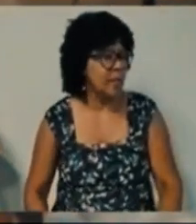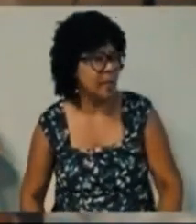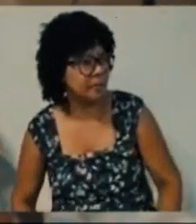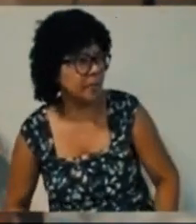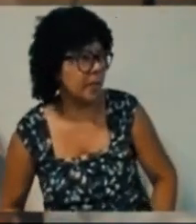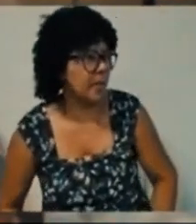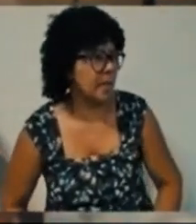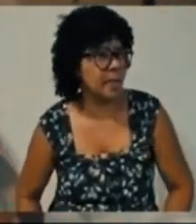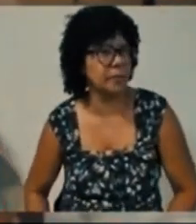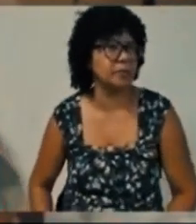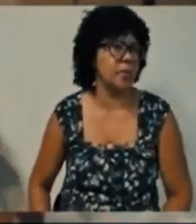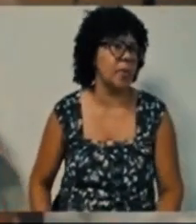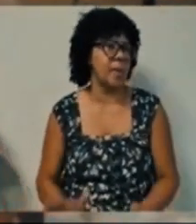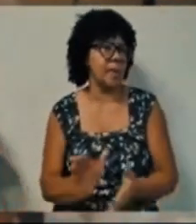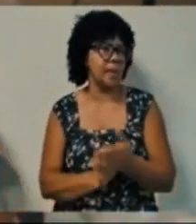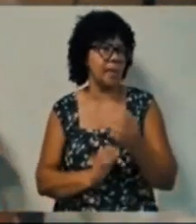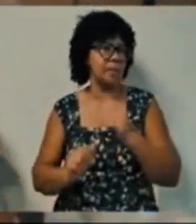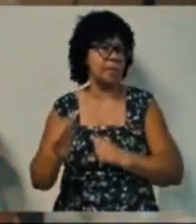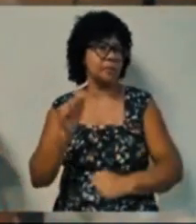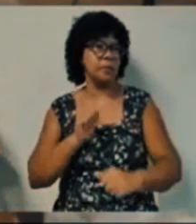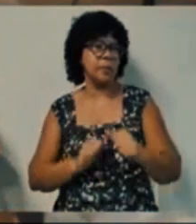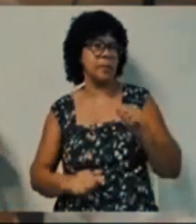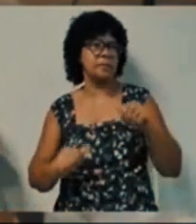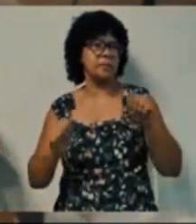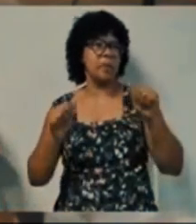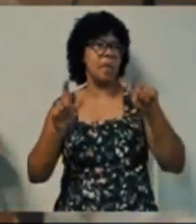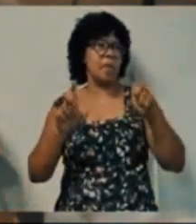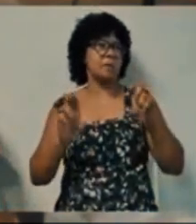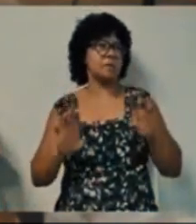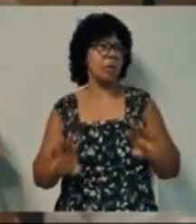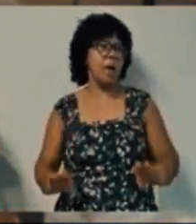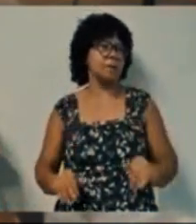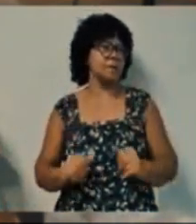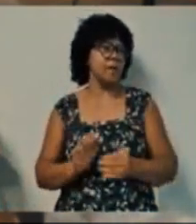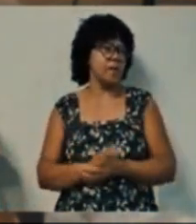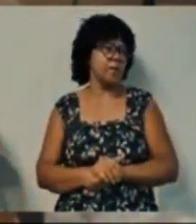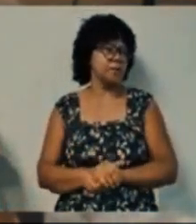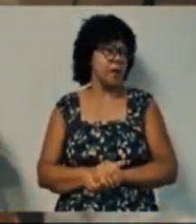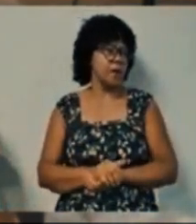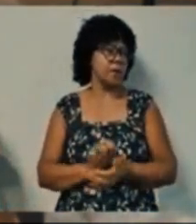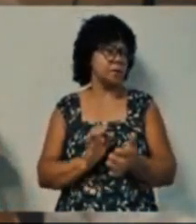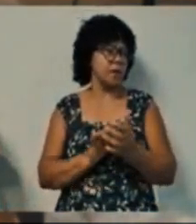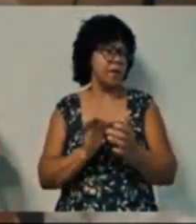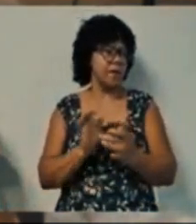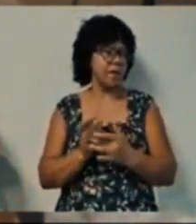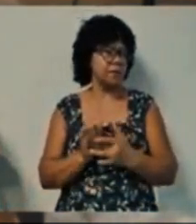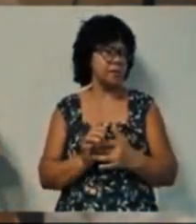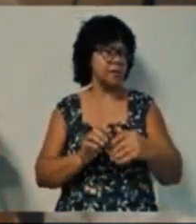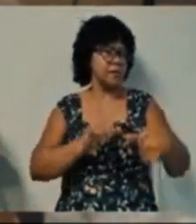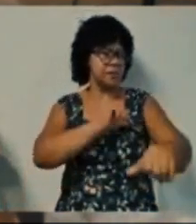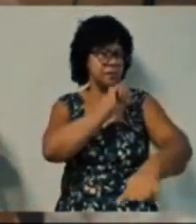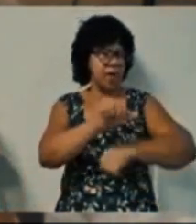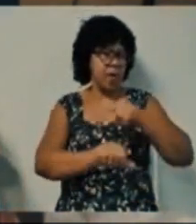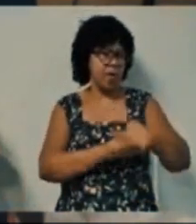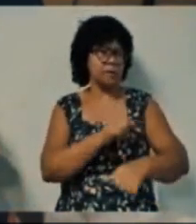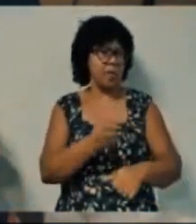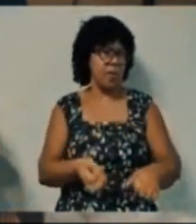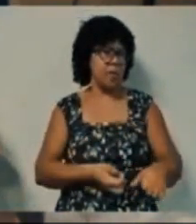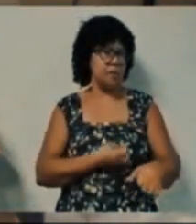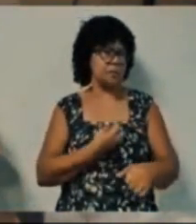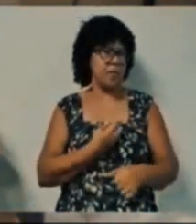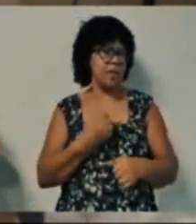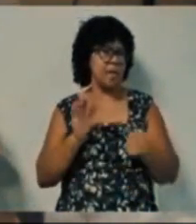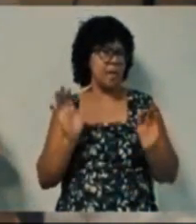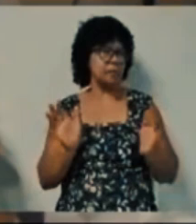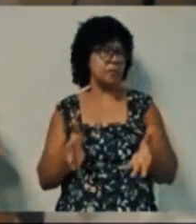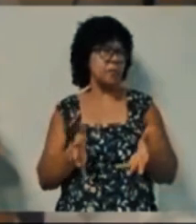suricandalaia. Aleluia. Jesus vai dar um sono para alguém aqui nessa noite. Riamando